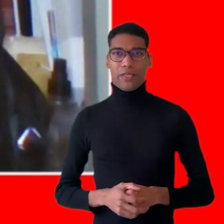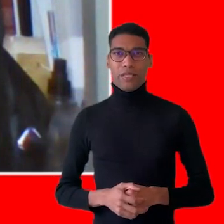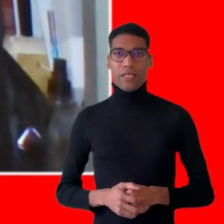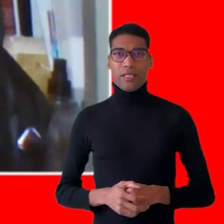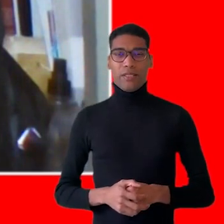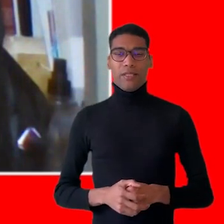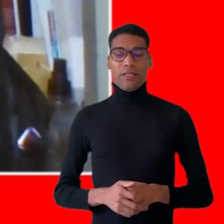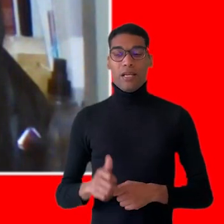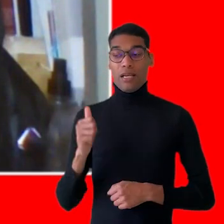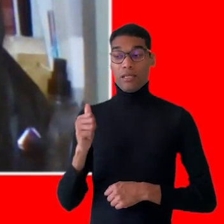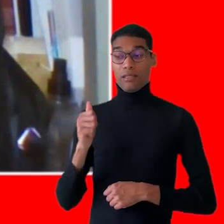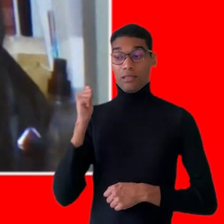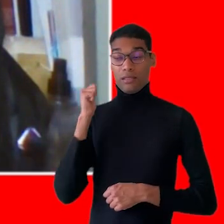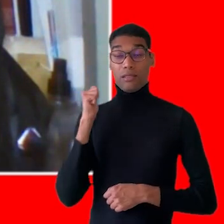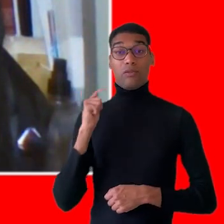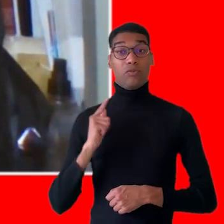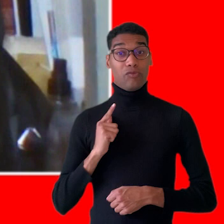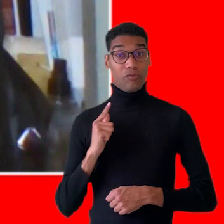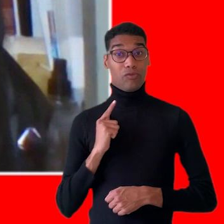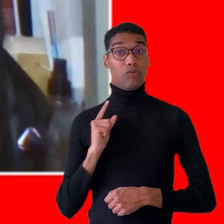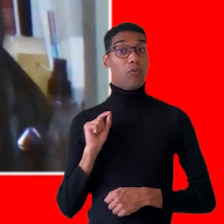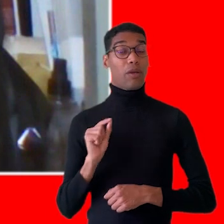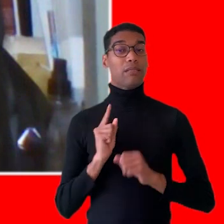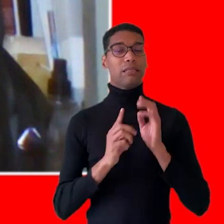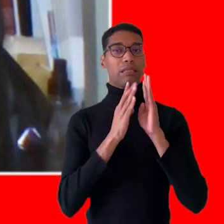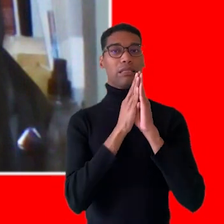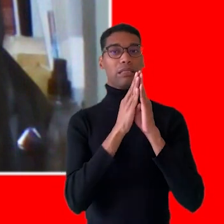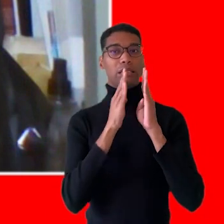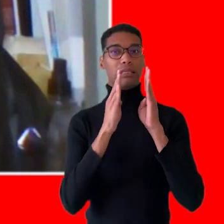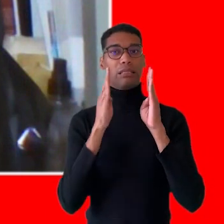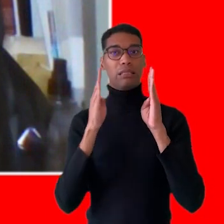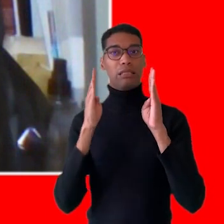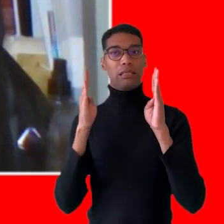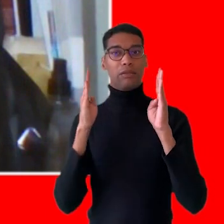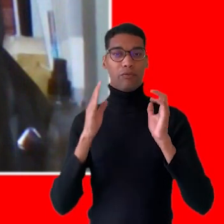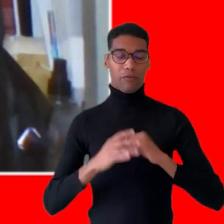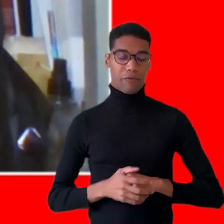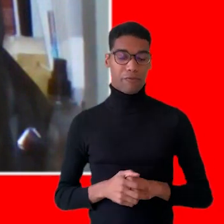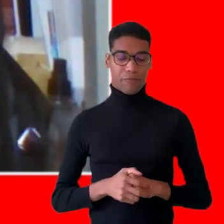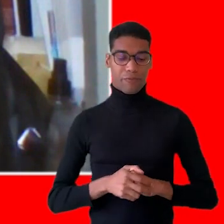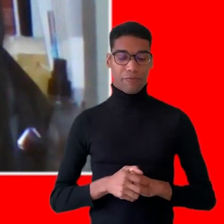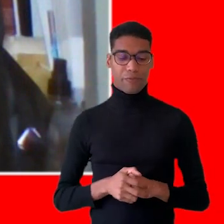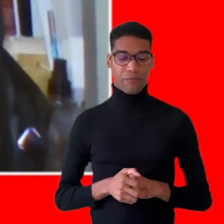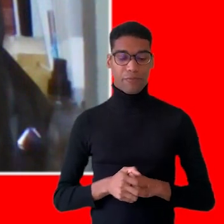E atrás de mim tem uma série de livros.